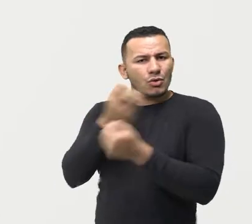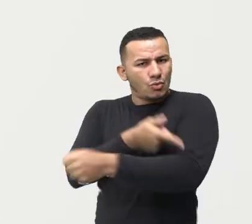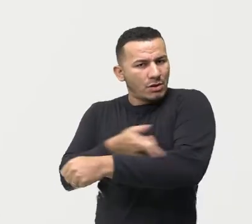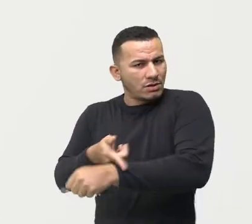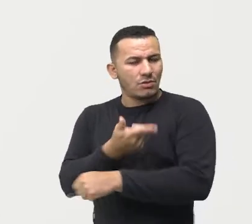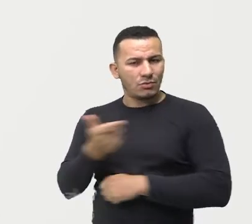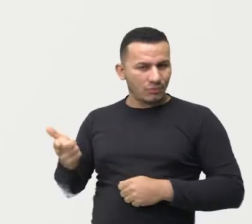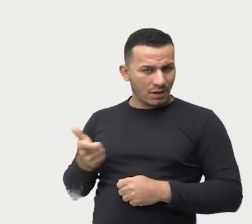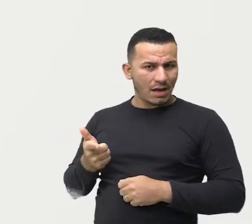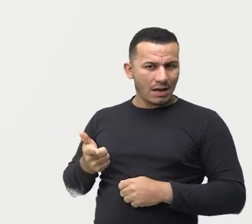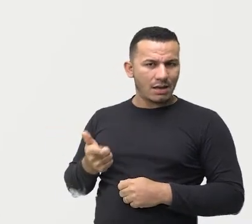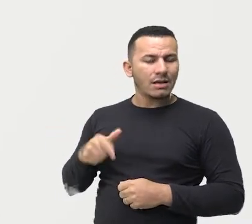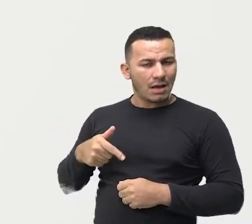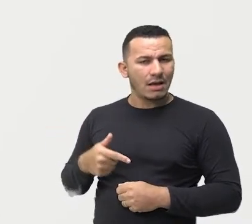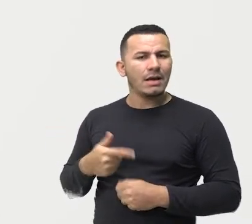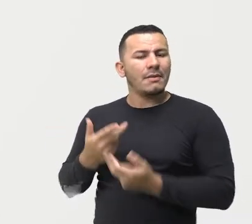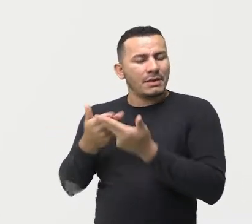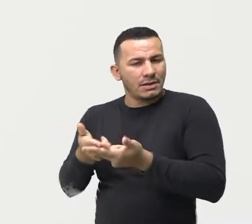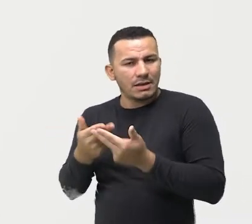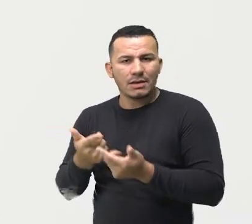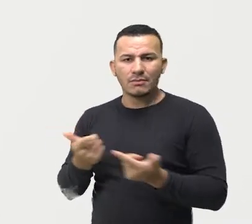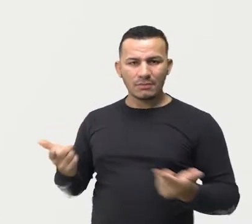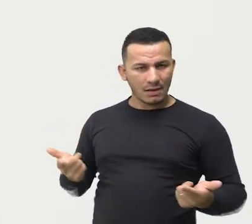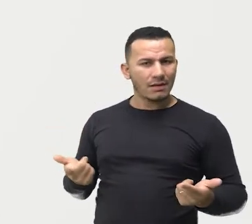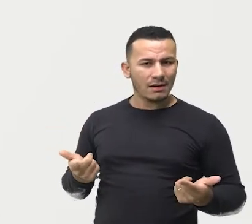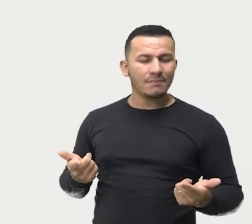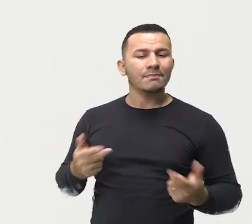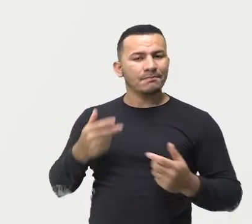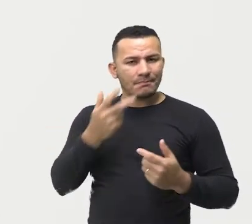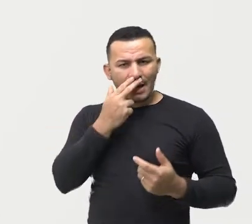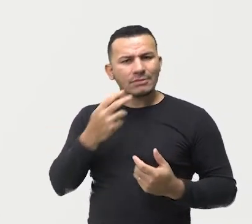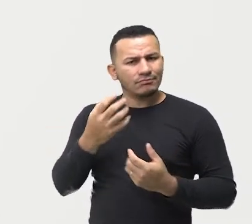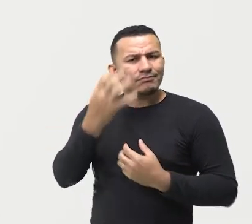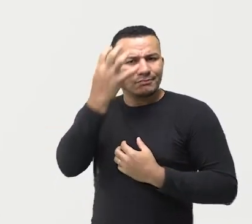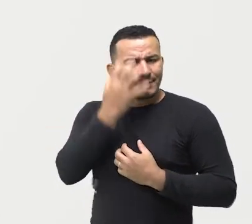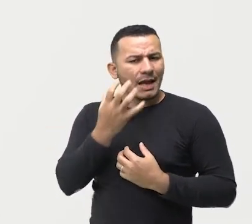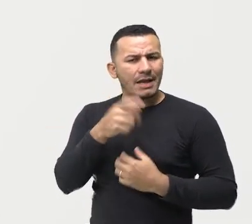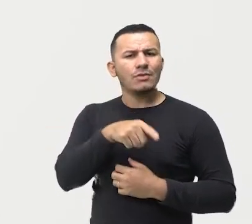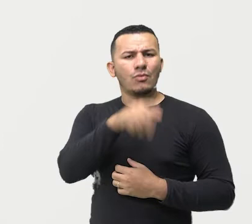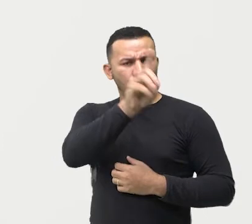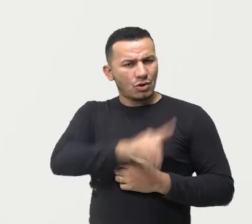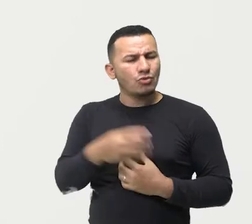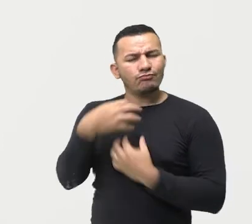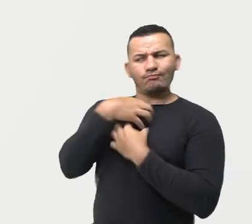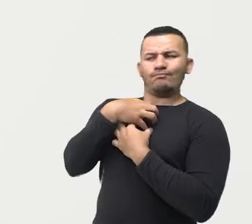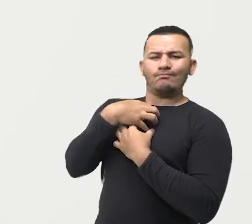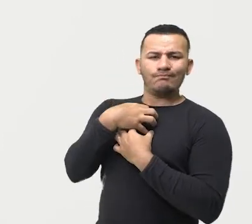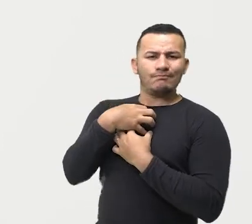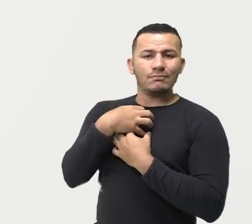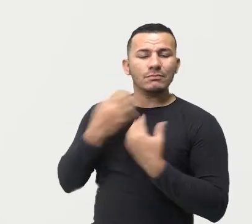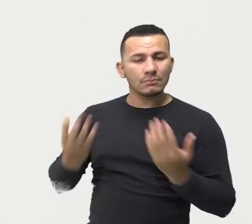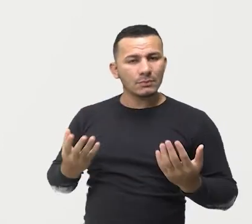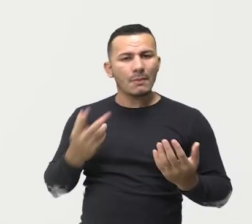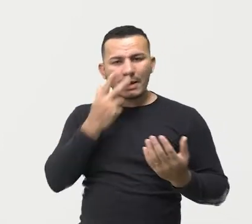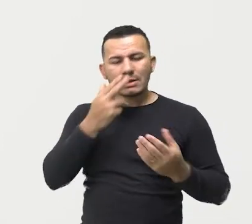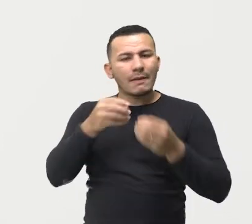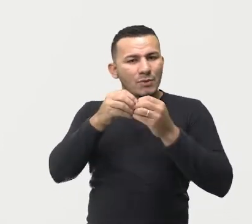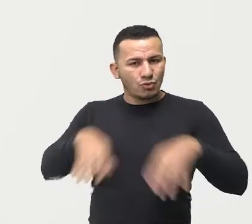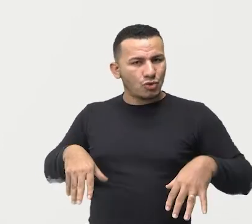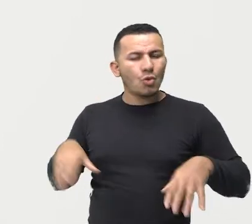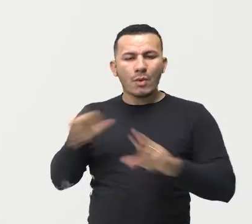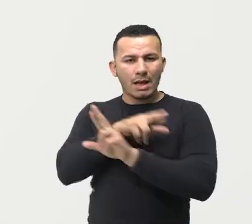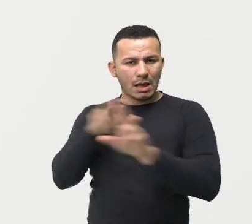maltratado as pessoas foram grosseiros atendente percebe que isso foi algo sério que desapontou muito e que